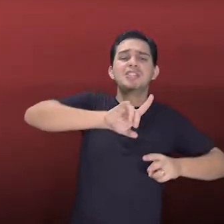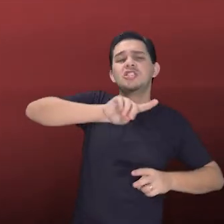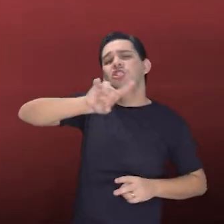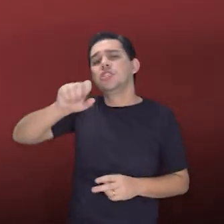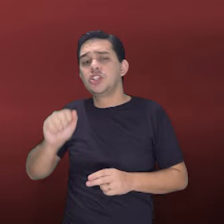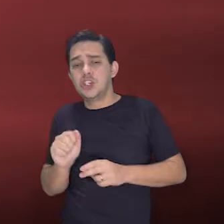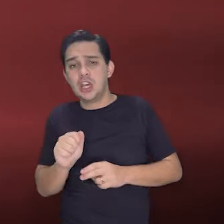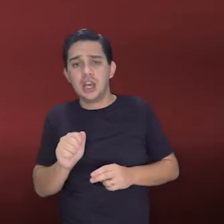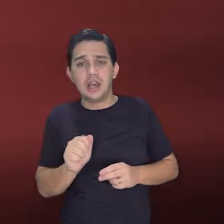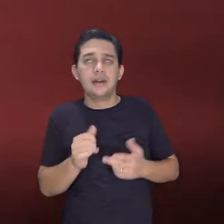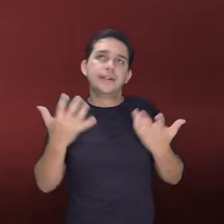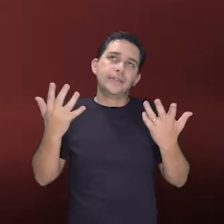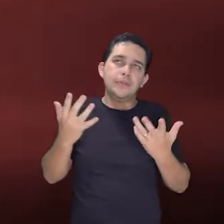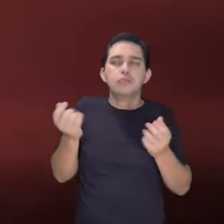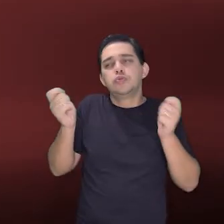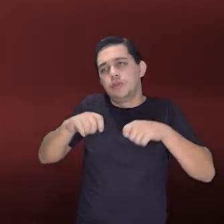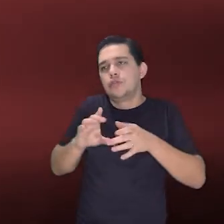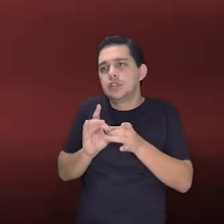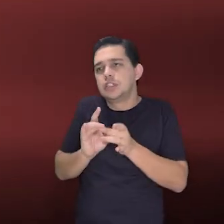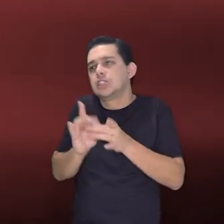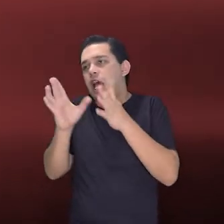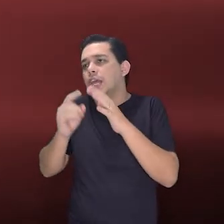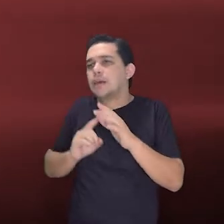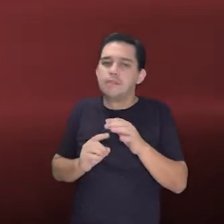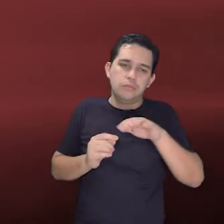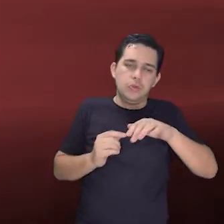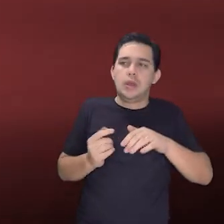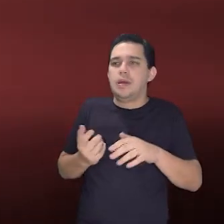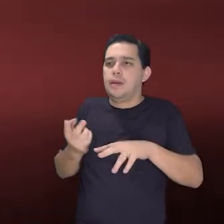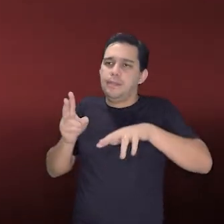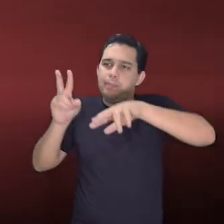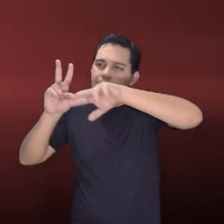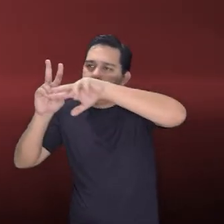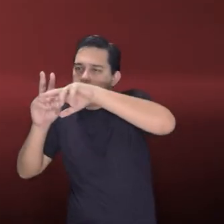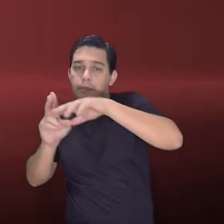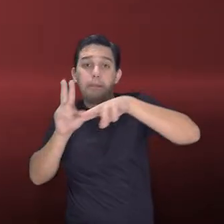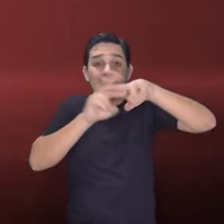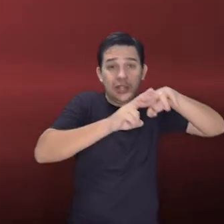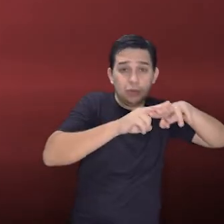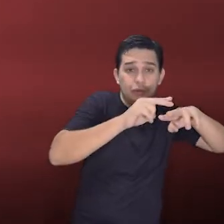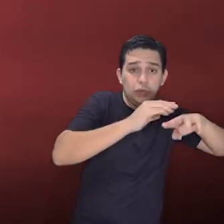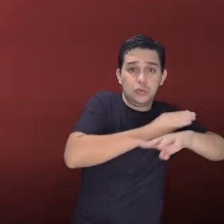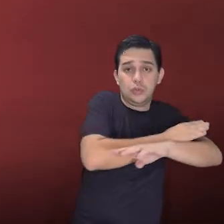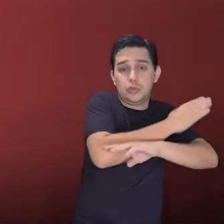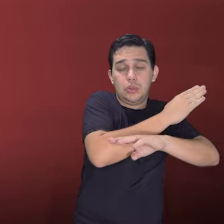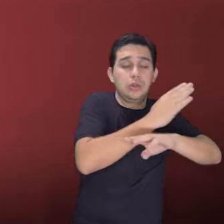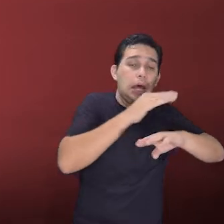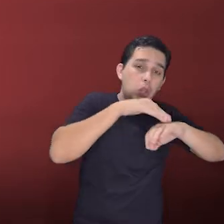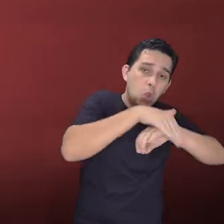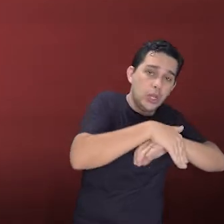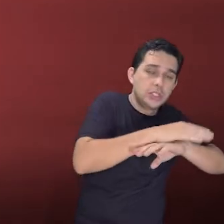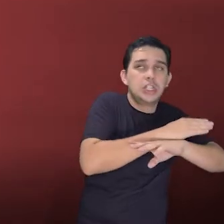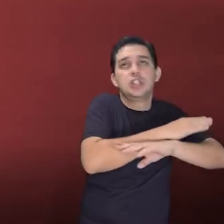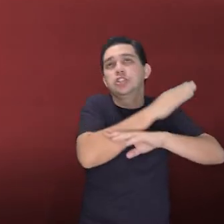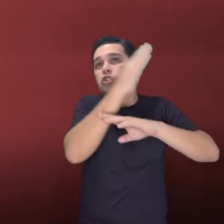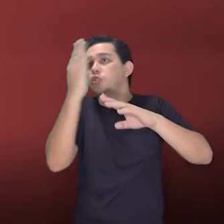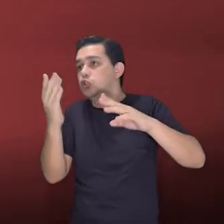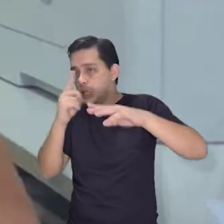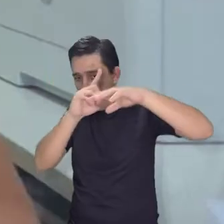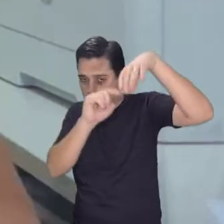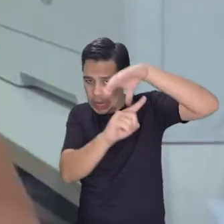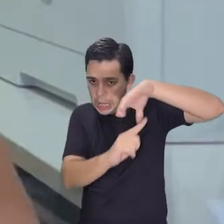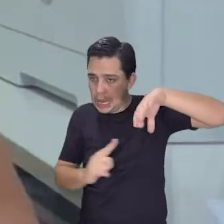saídas temporárias. É o regime de cumprimento de pena mais gravoso que existe no ordenamento jurídico brasileiro.